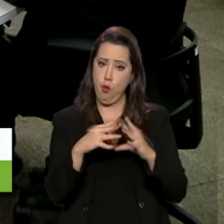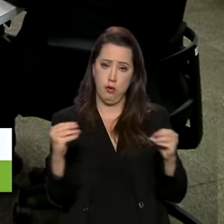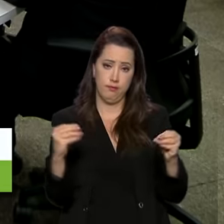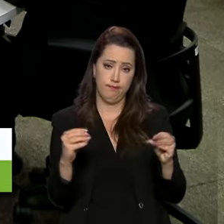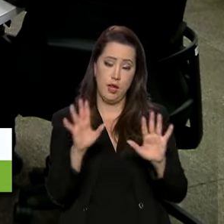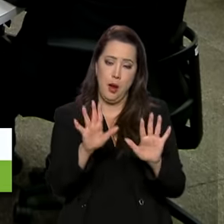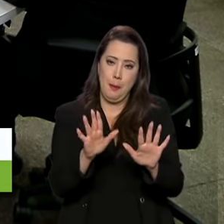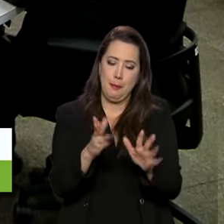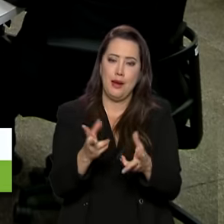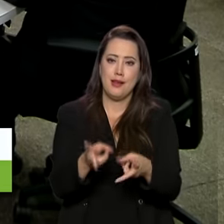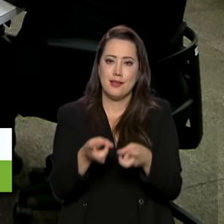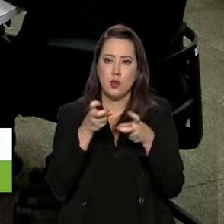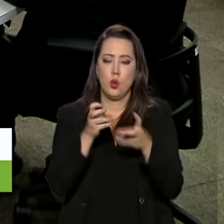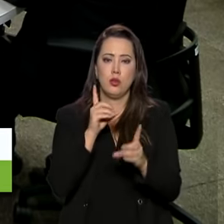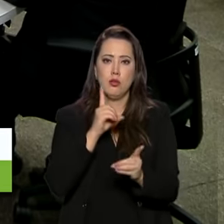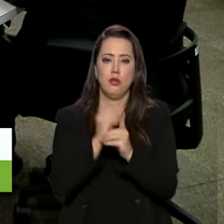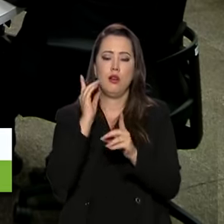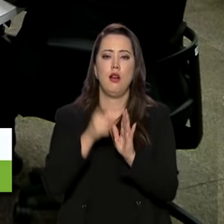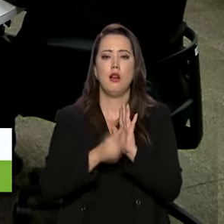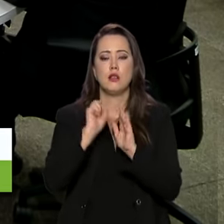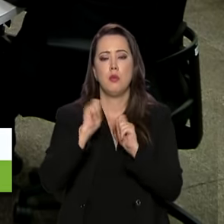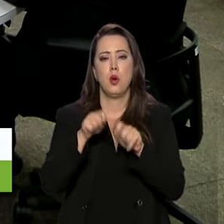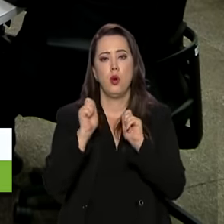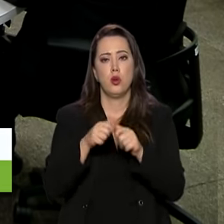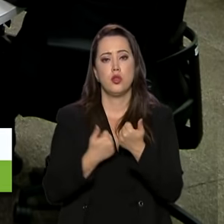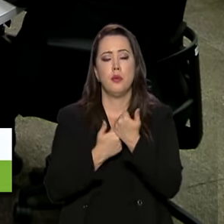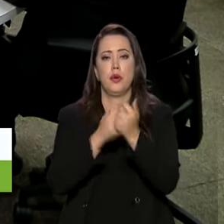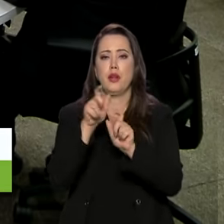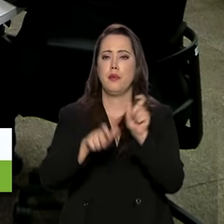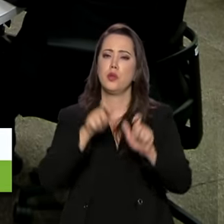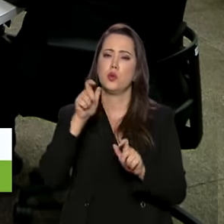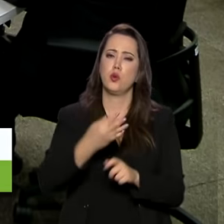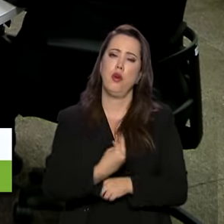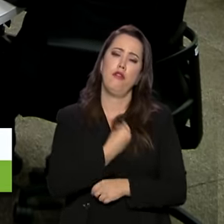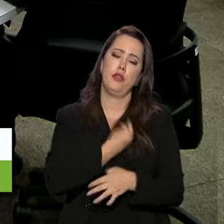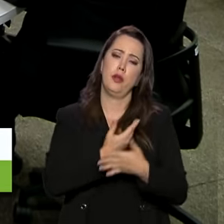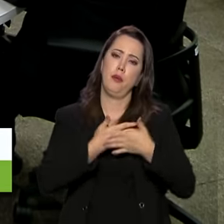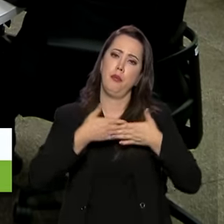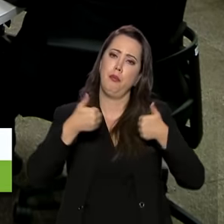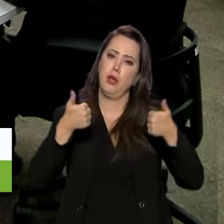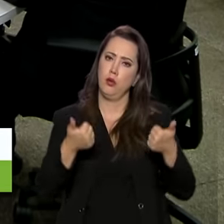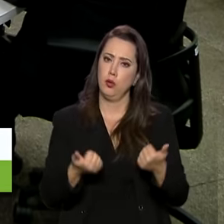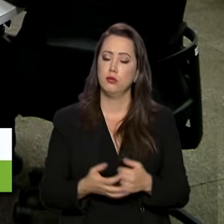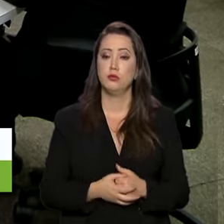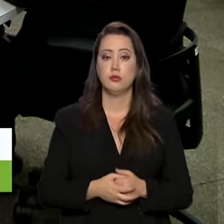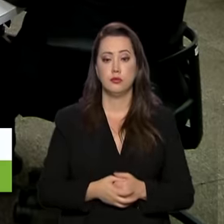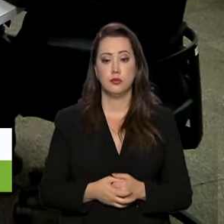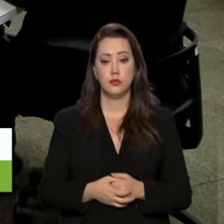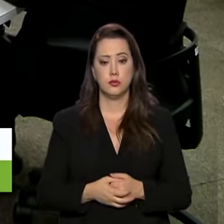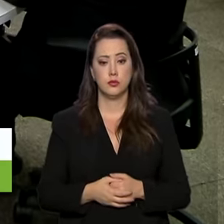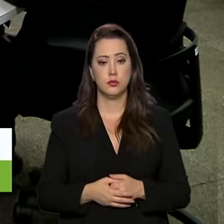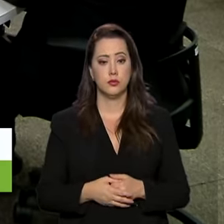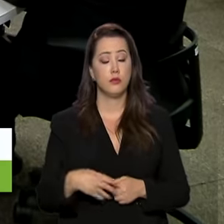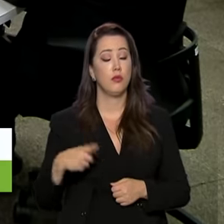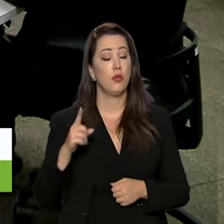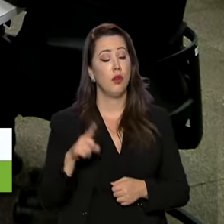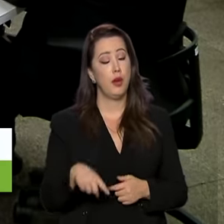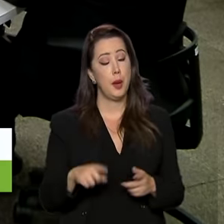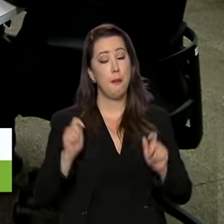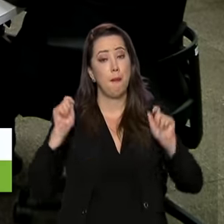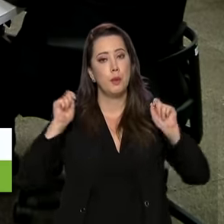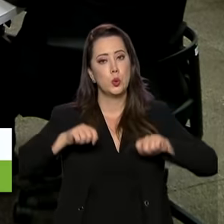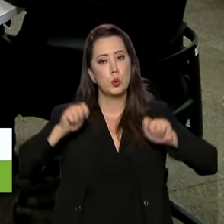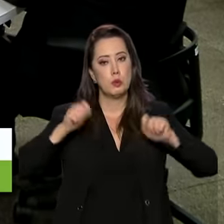mas o diagnóstico precoce pode ajudar o paciente a ter mais qualidade de vida é muito possível